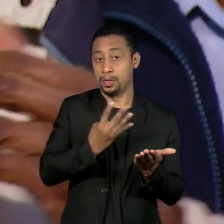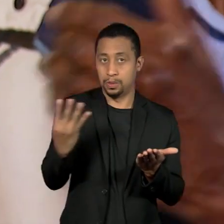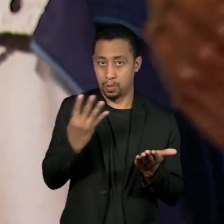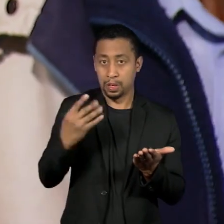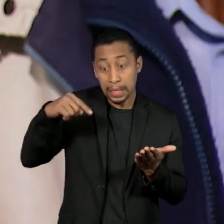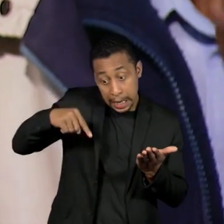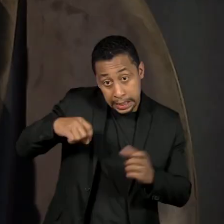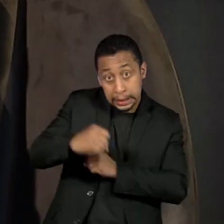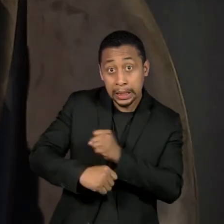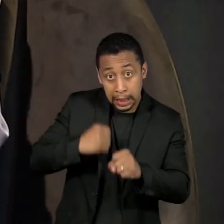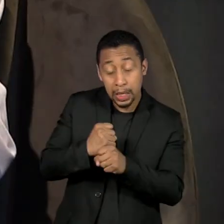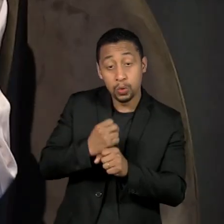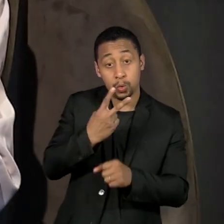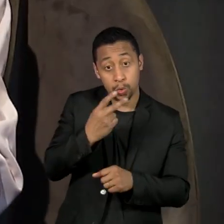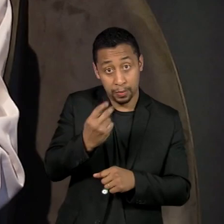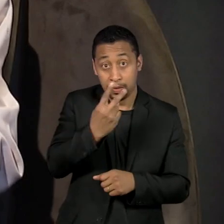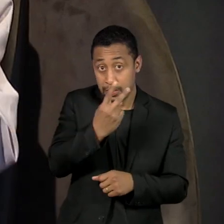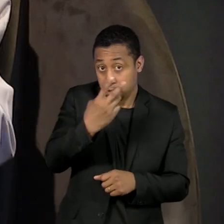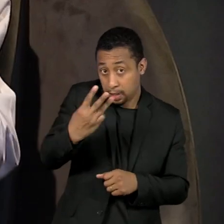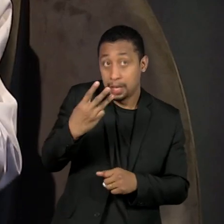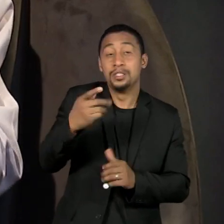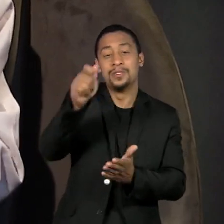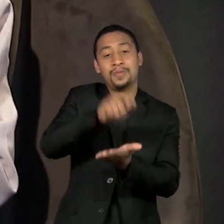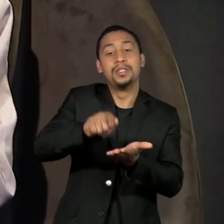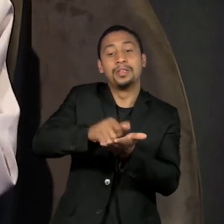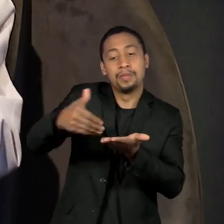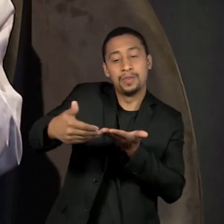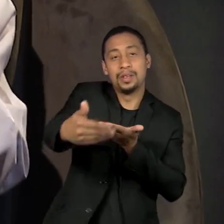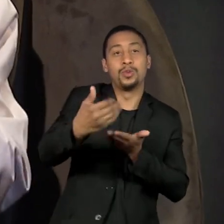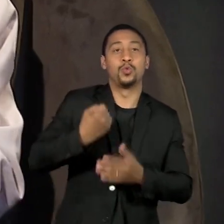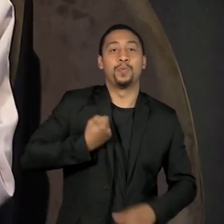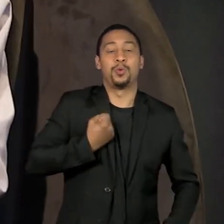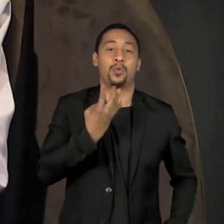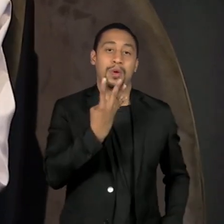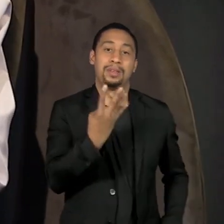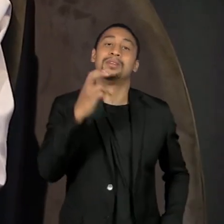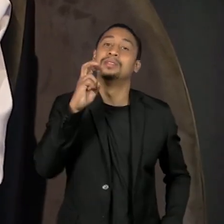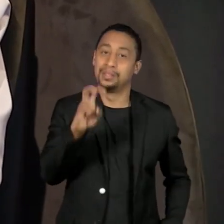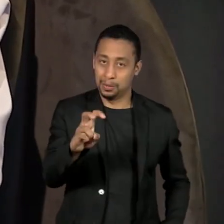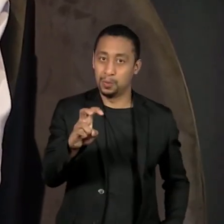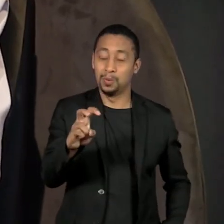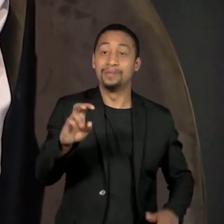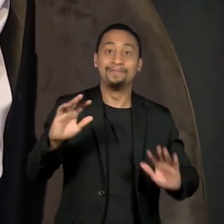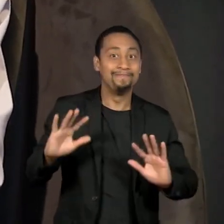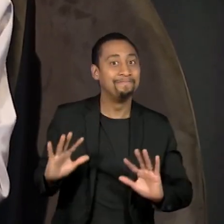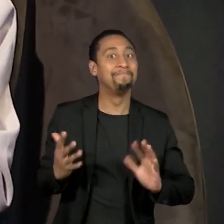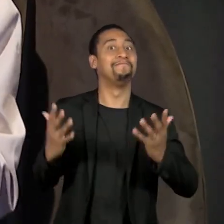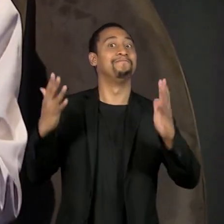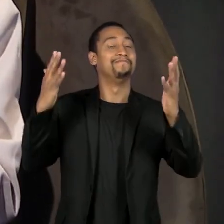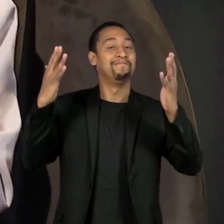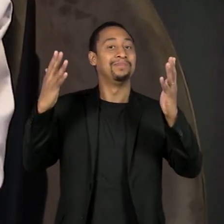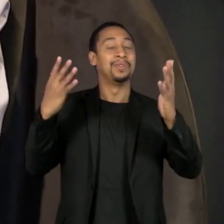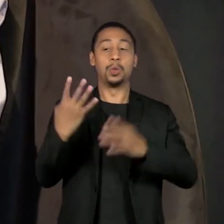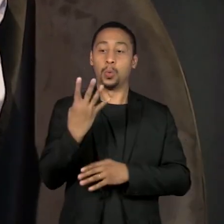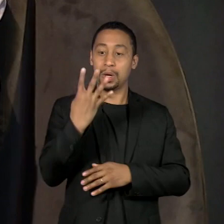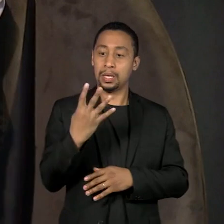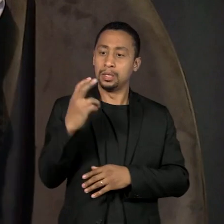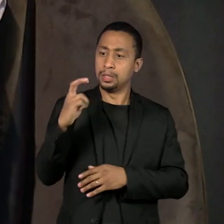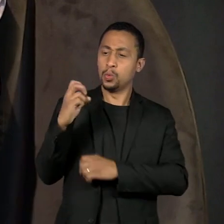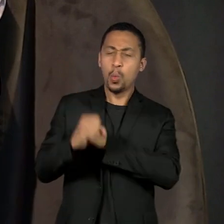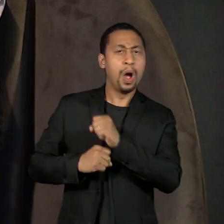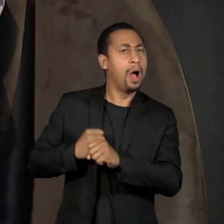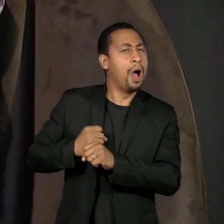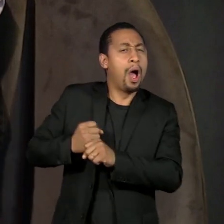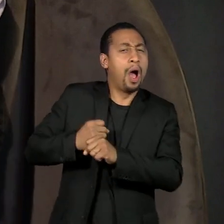2023, nós estamos indo para o 45, então vamos comemorar 45 anos